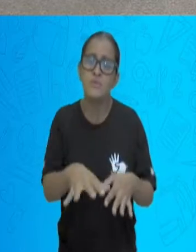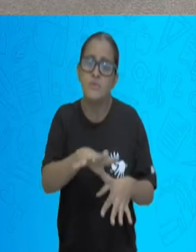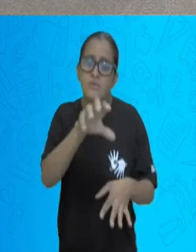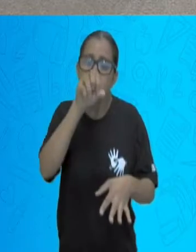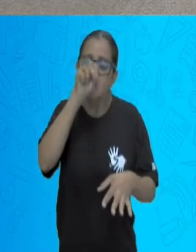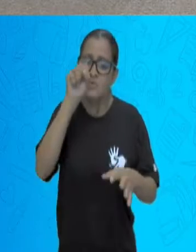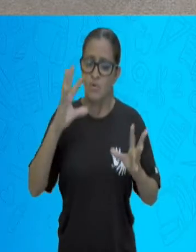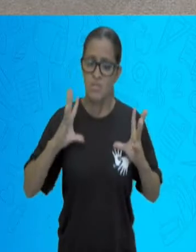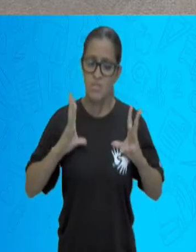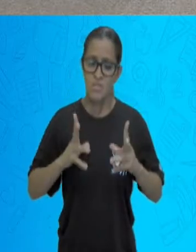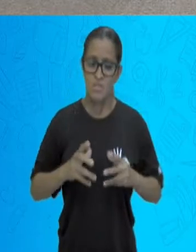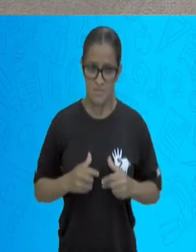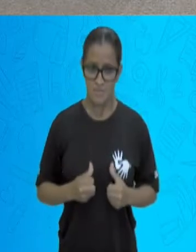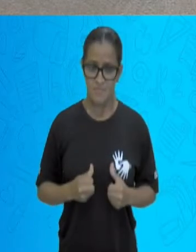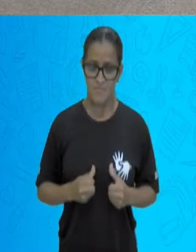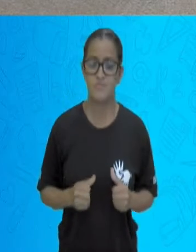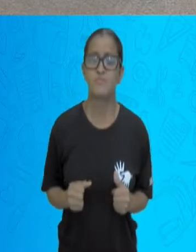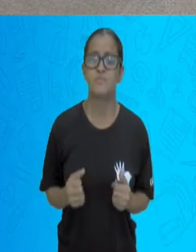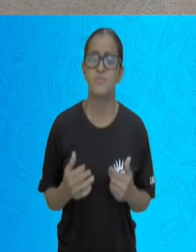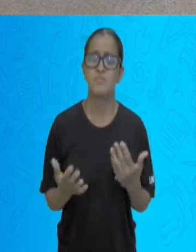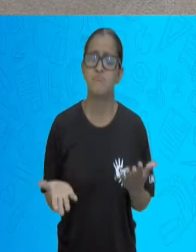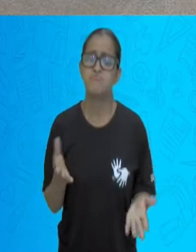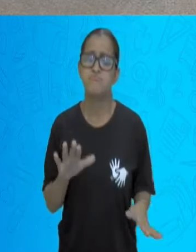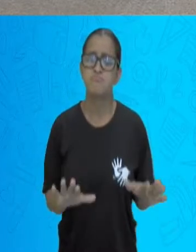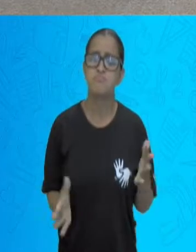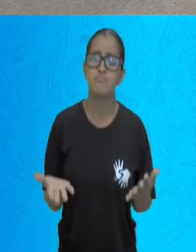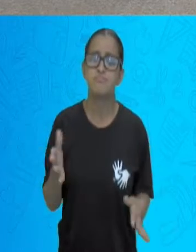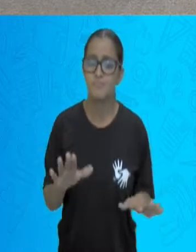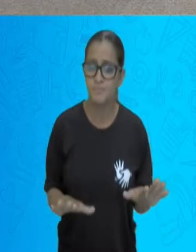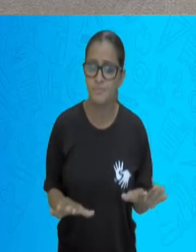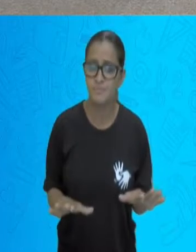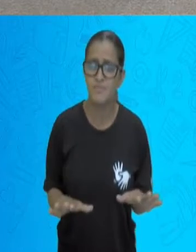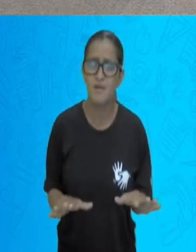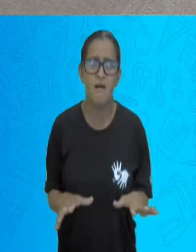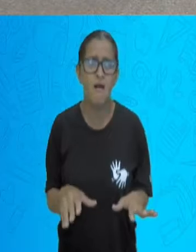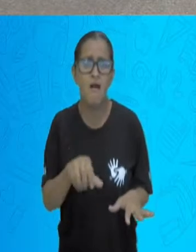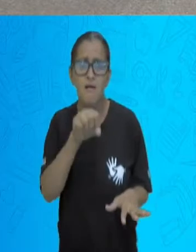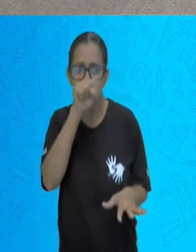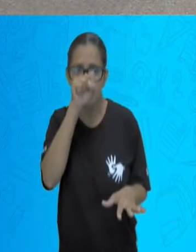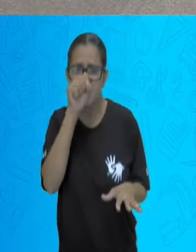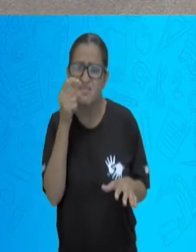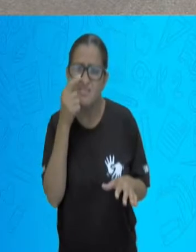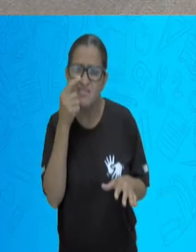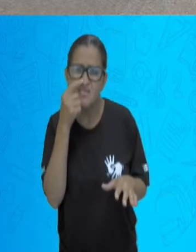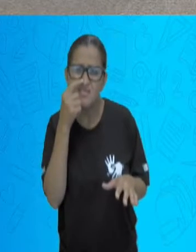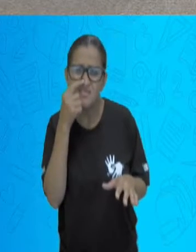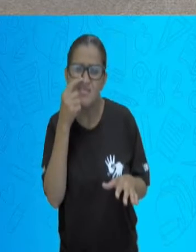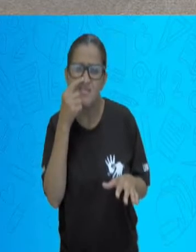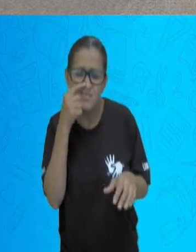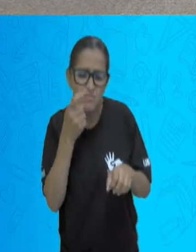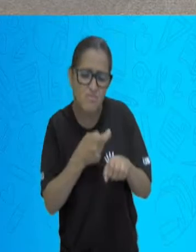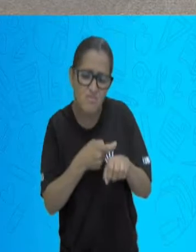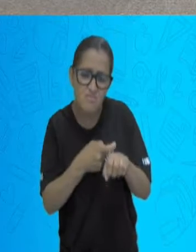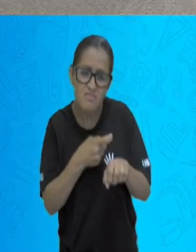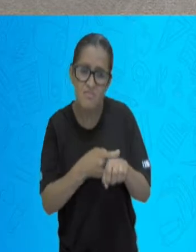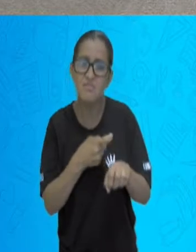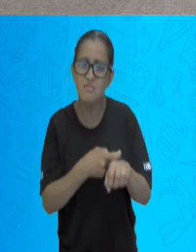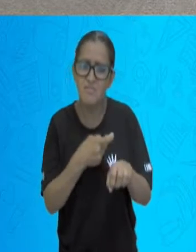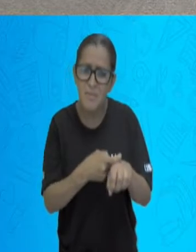ar. Às vezes, a gente sente algo firme, duro, que faz com que a gente